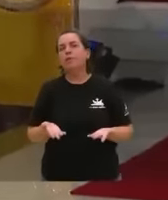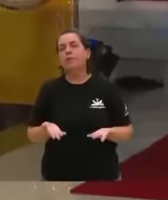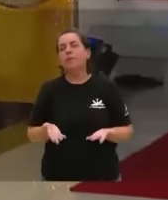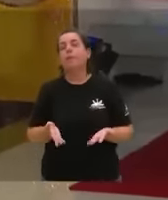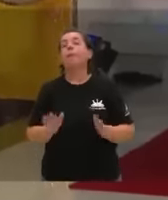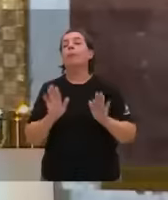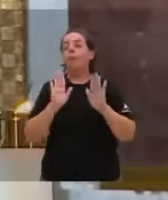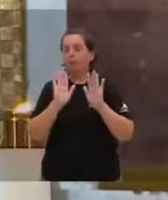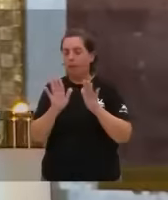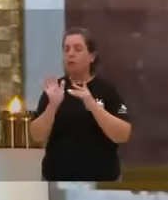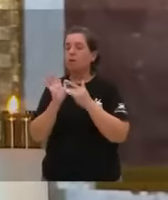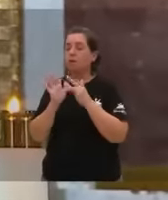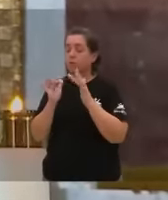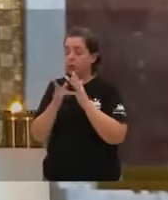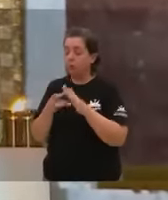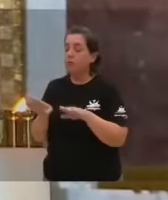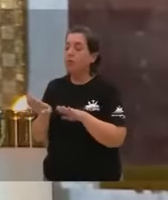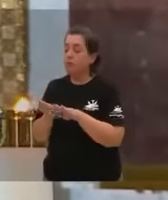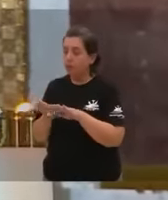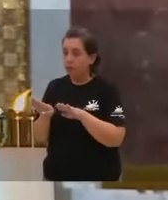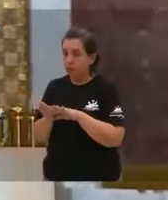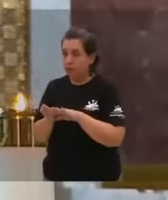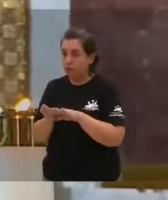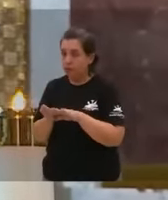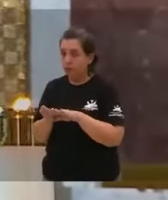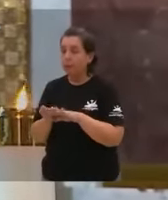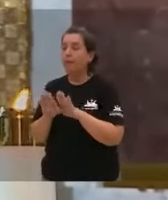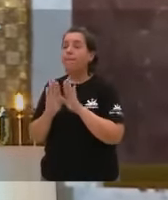Então Jesus também,